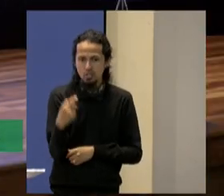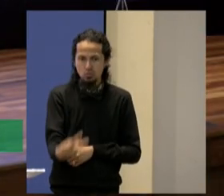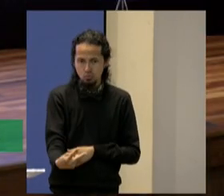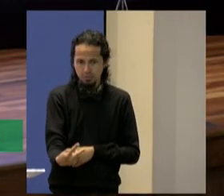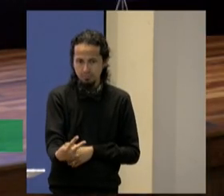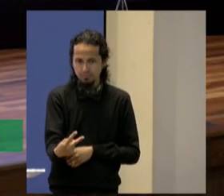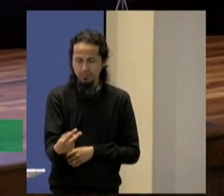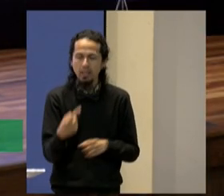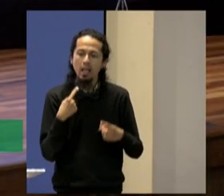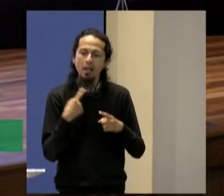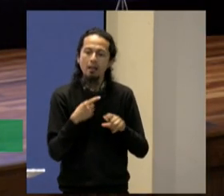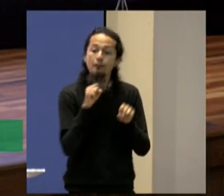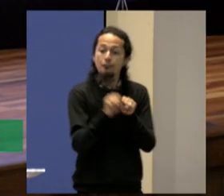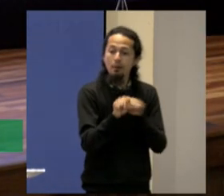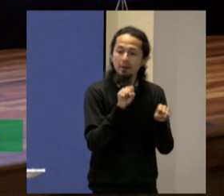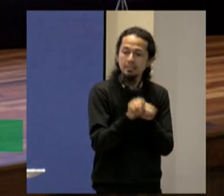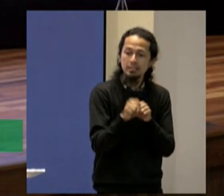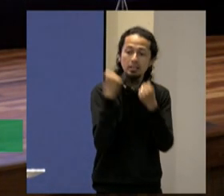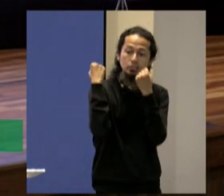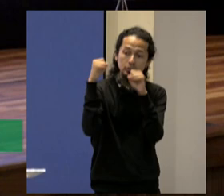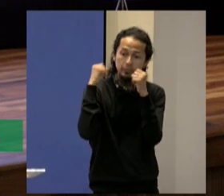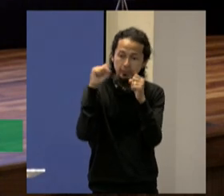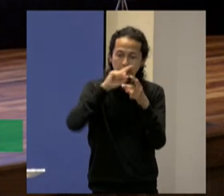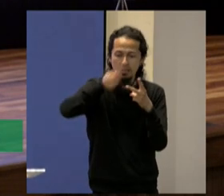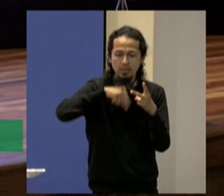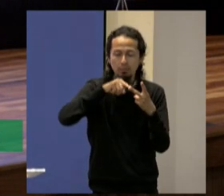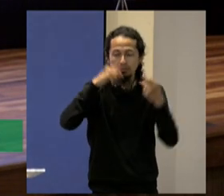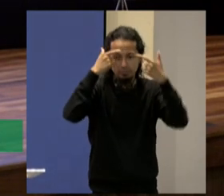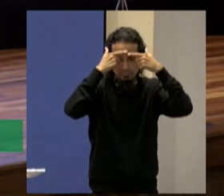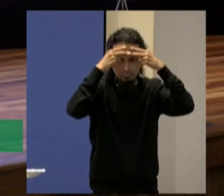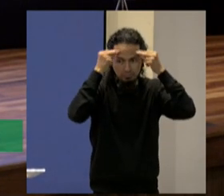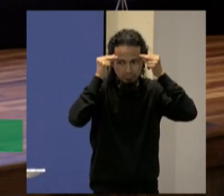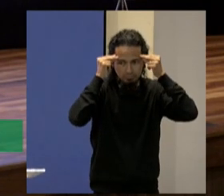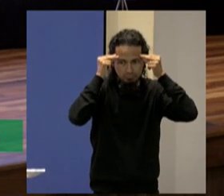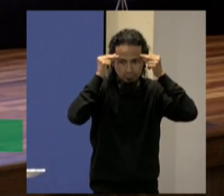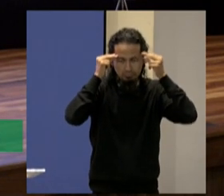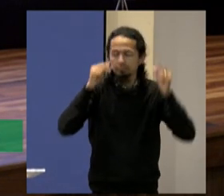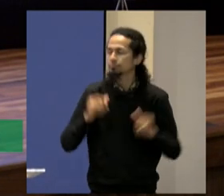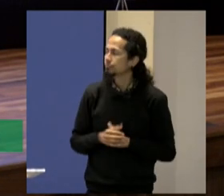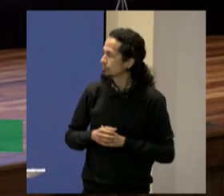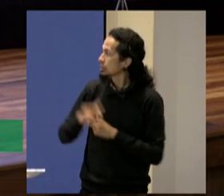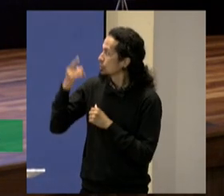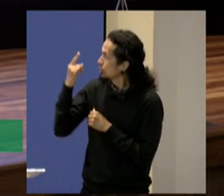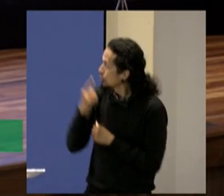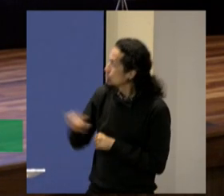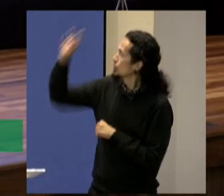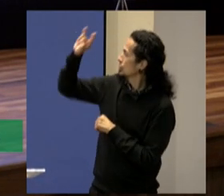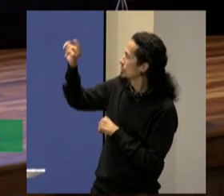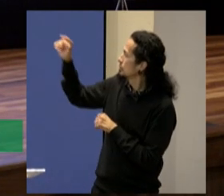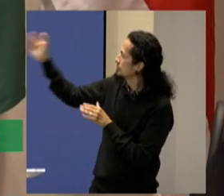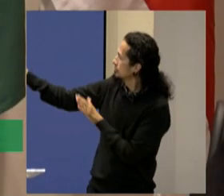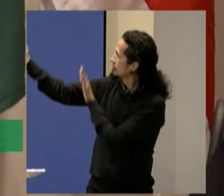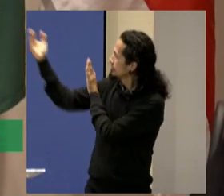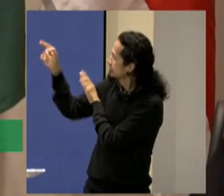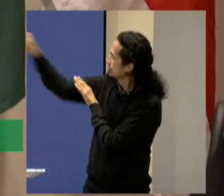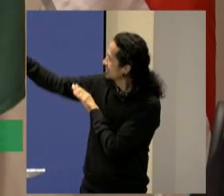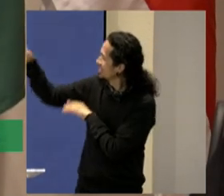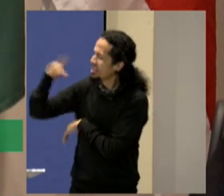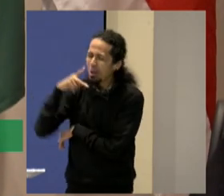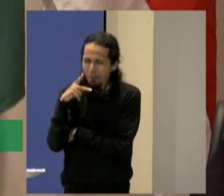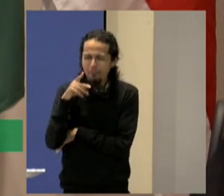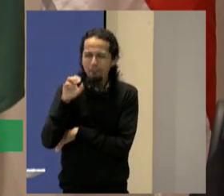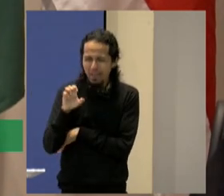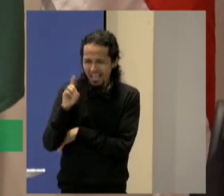Ela é formada em educação física também, né, enfermagem e educação física. E daí a gente fecha com chave de ouro com o professor Pedro